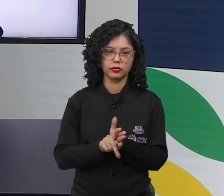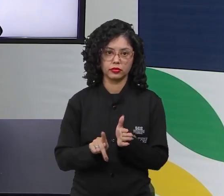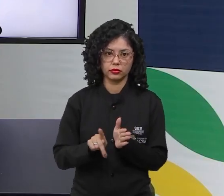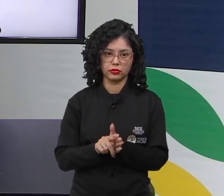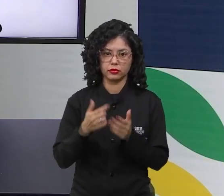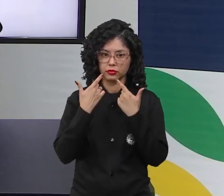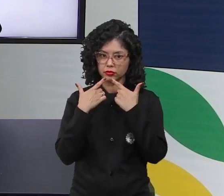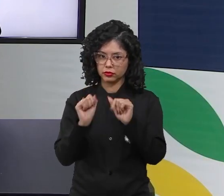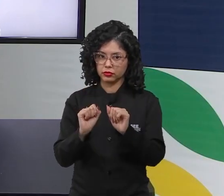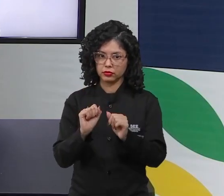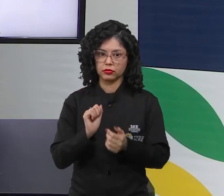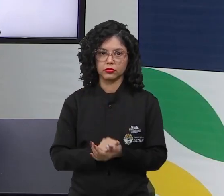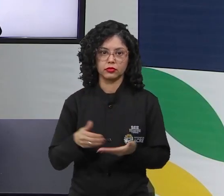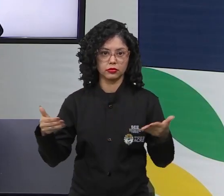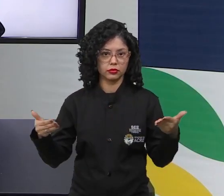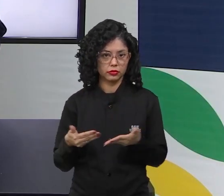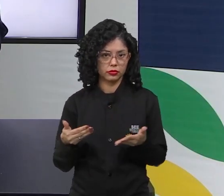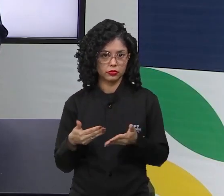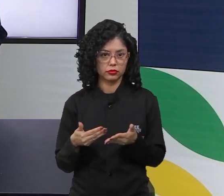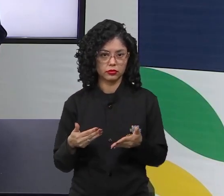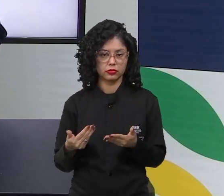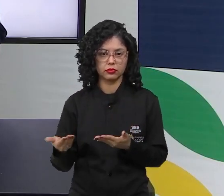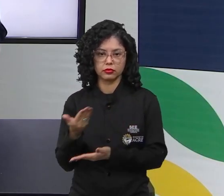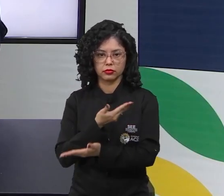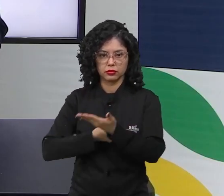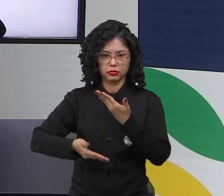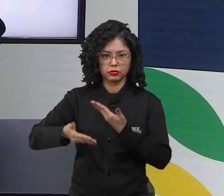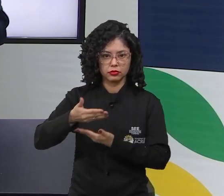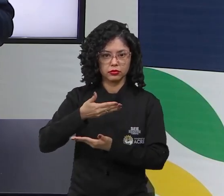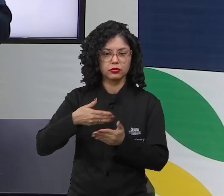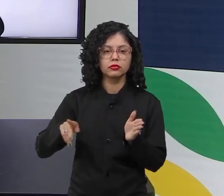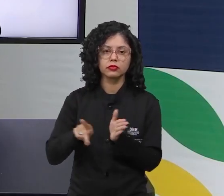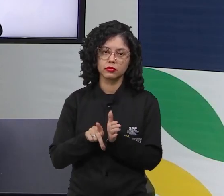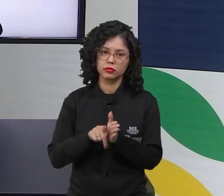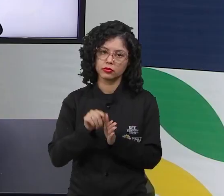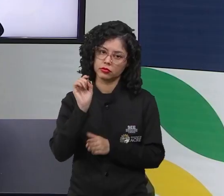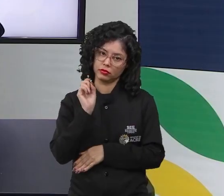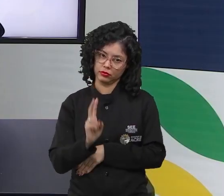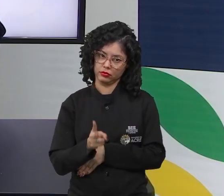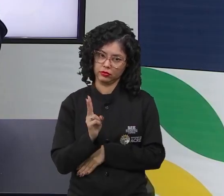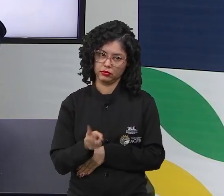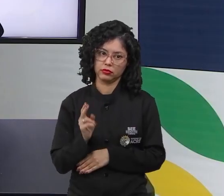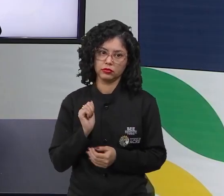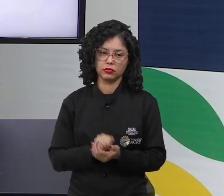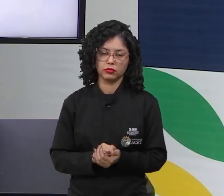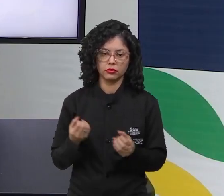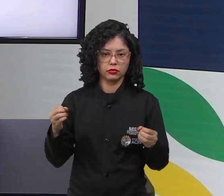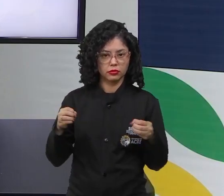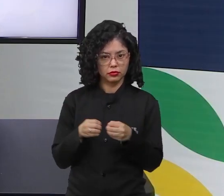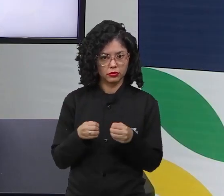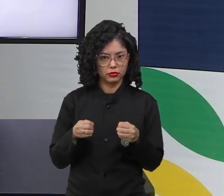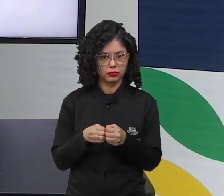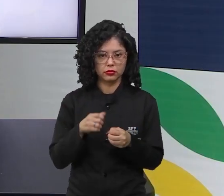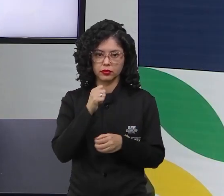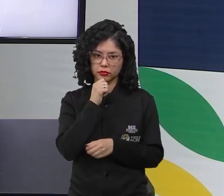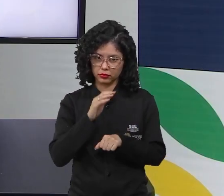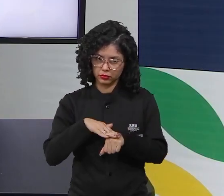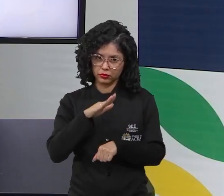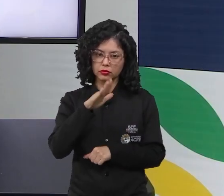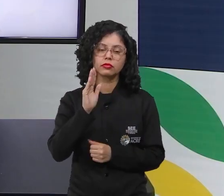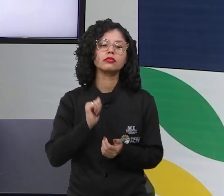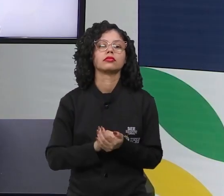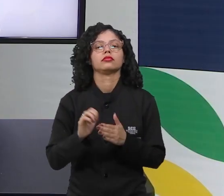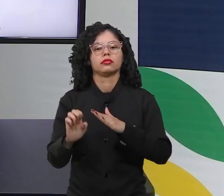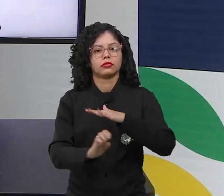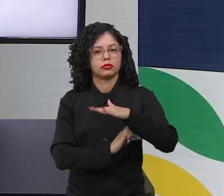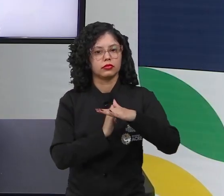linguagem, obviamente, agora elas são mais interativas, elas tentam cada vez mais aproximar ali a